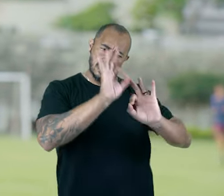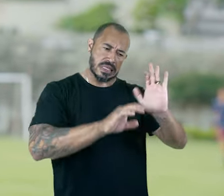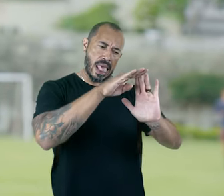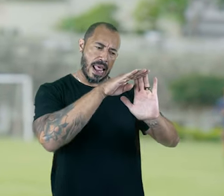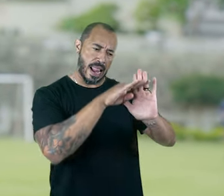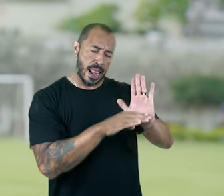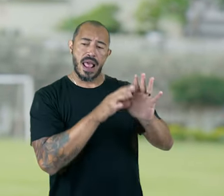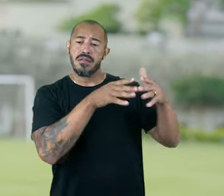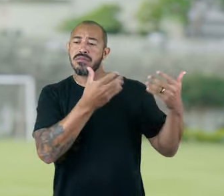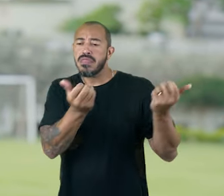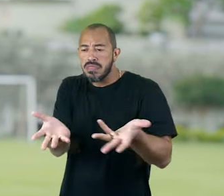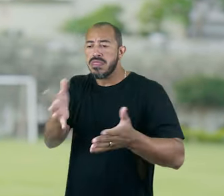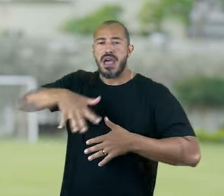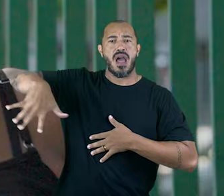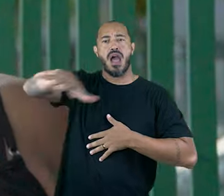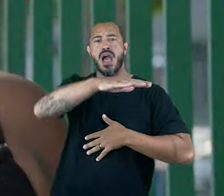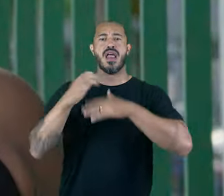no empreendedor negro.